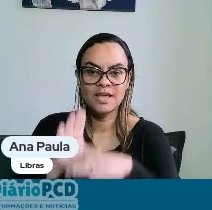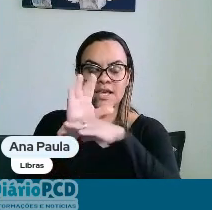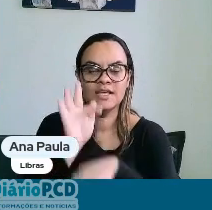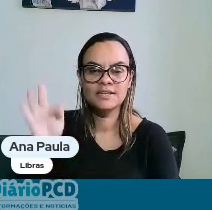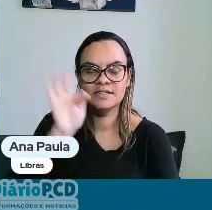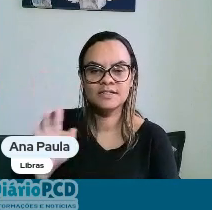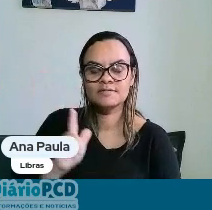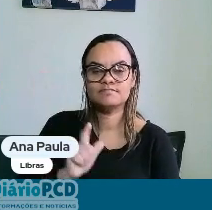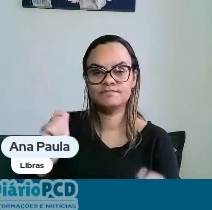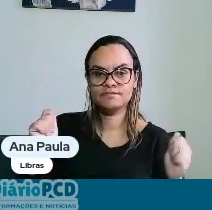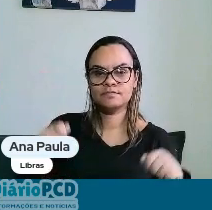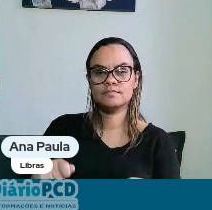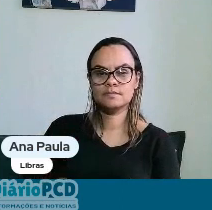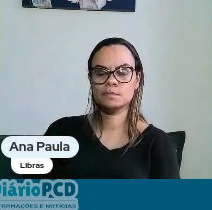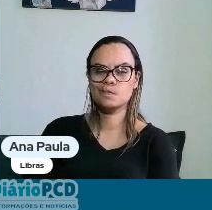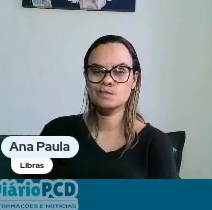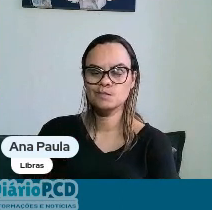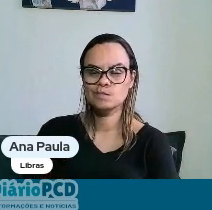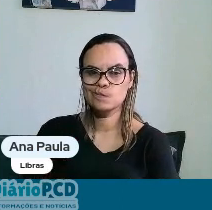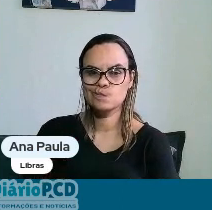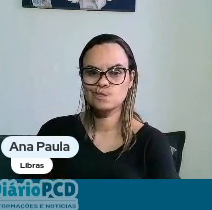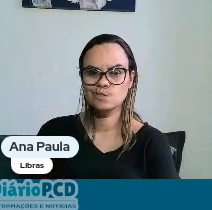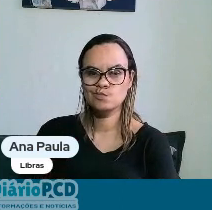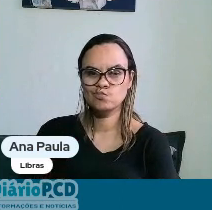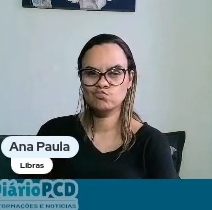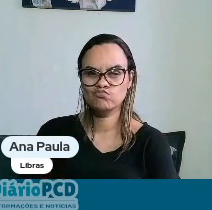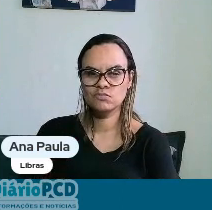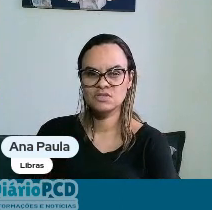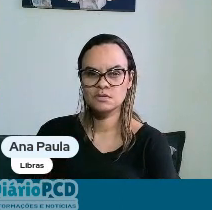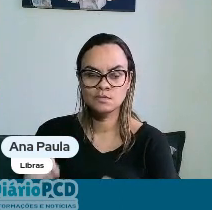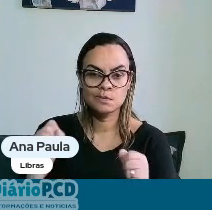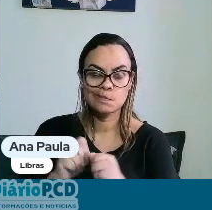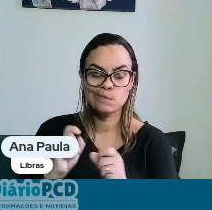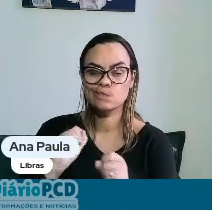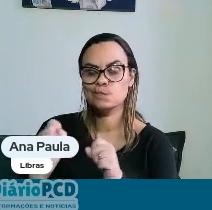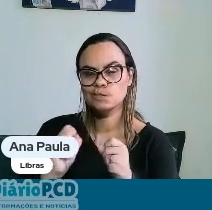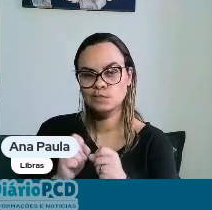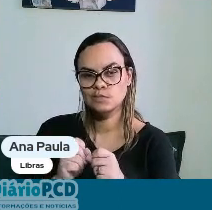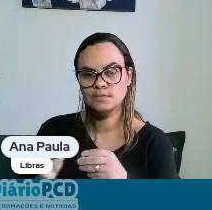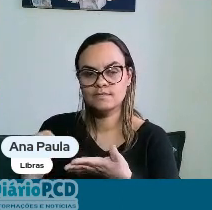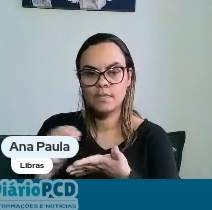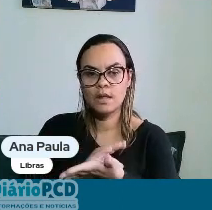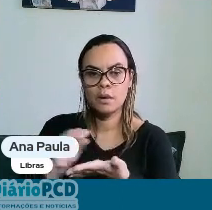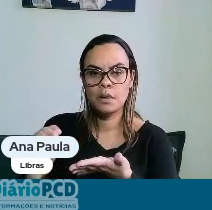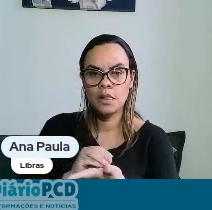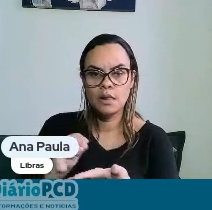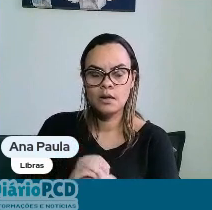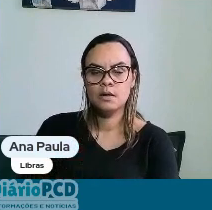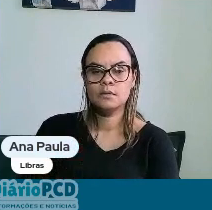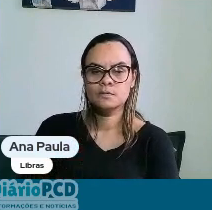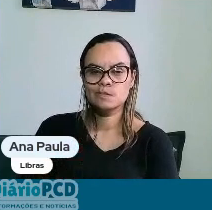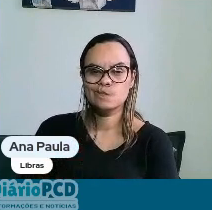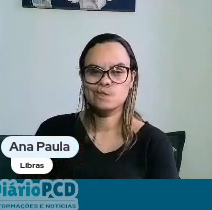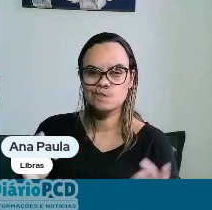ter a capacidade de arrecadação. O que ele vai fazer é o seguinte: arrecadar o tributo de